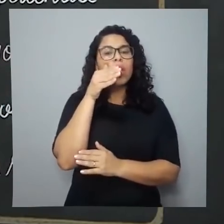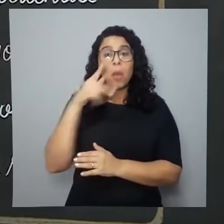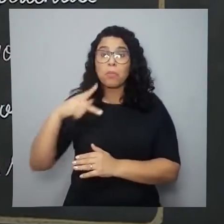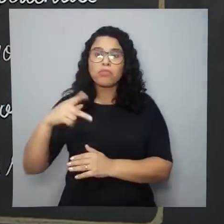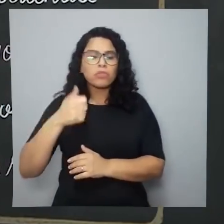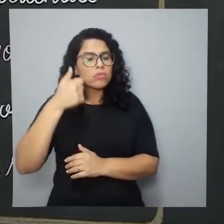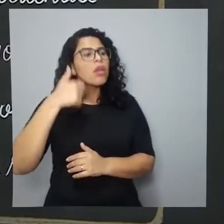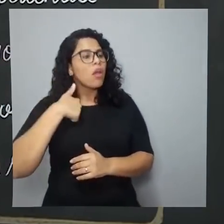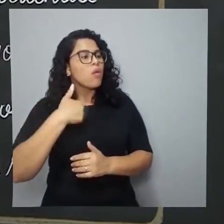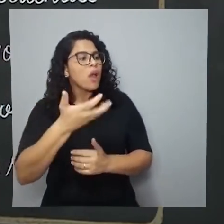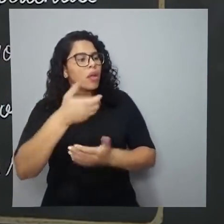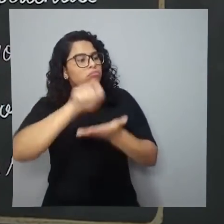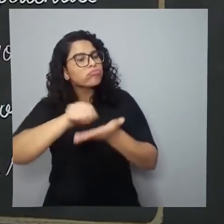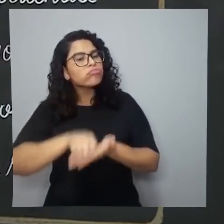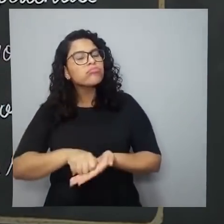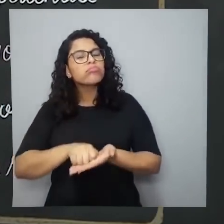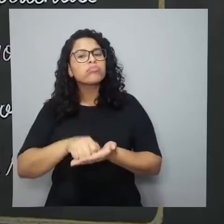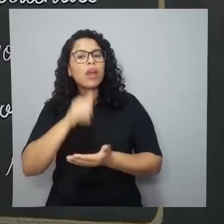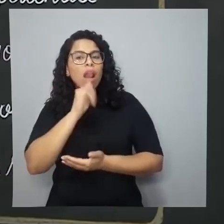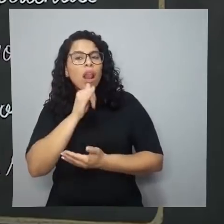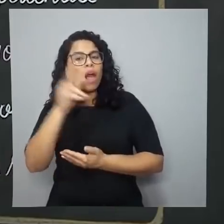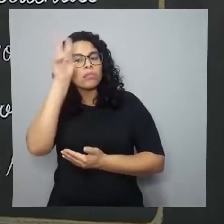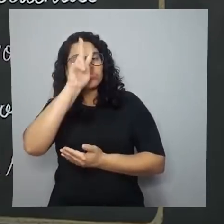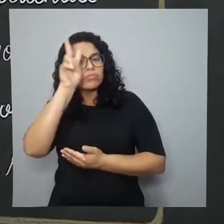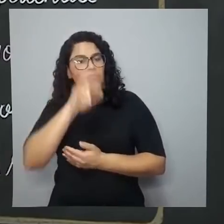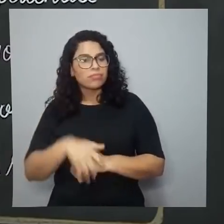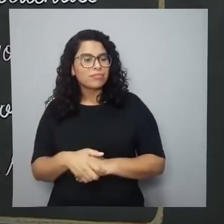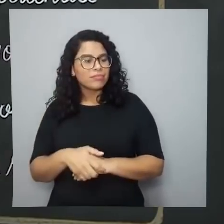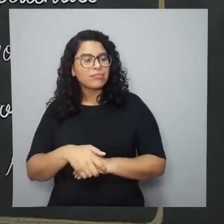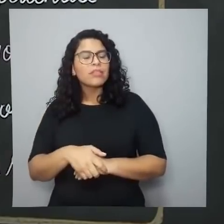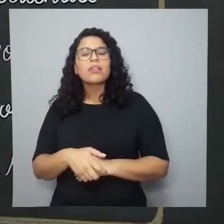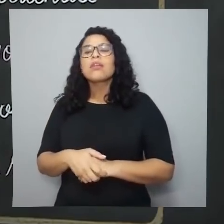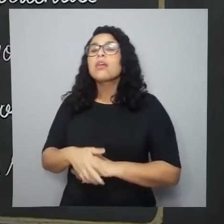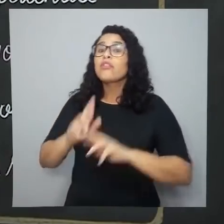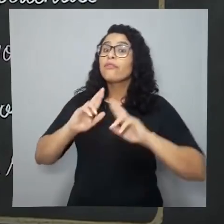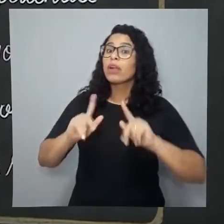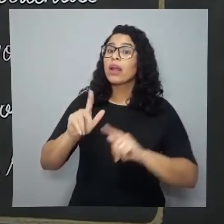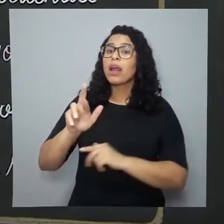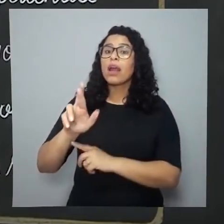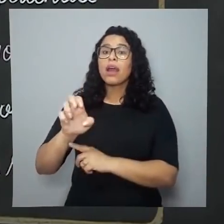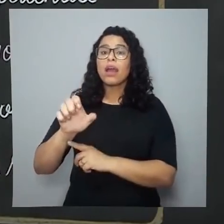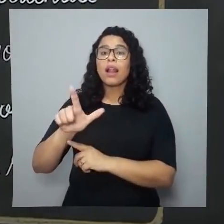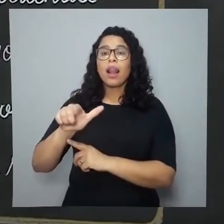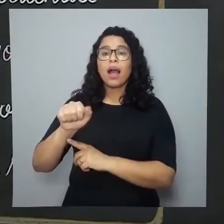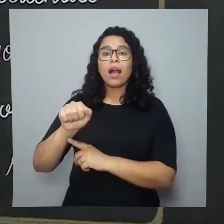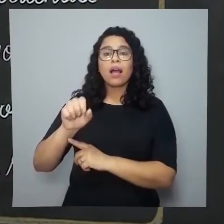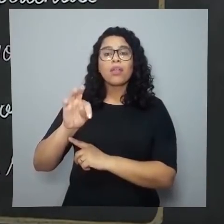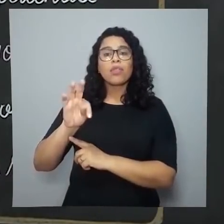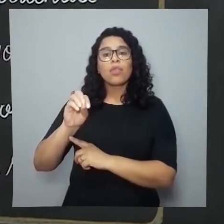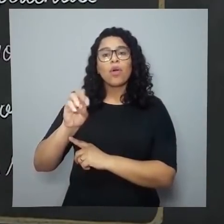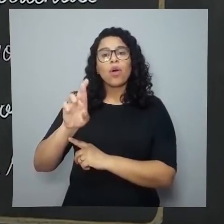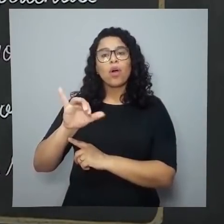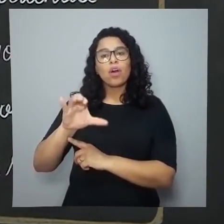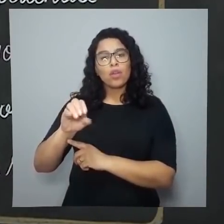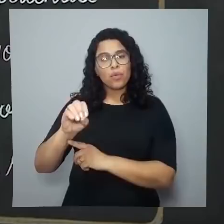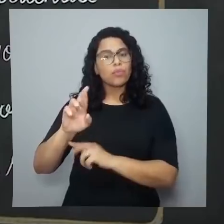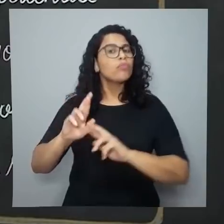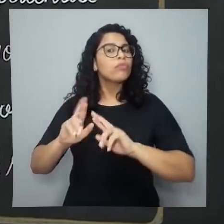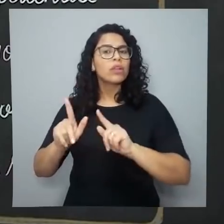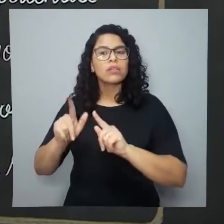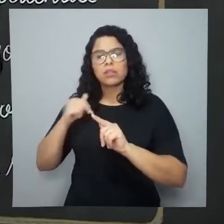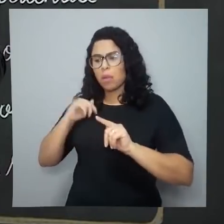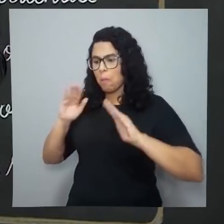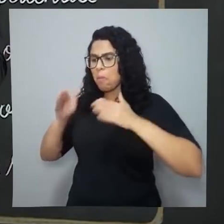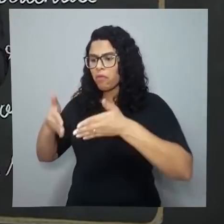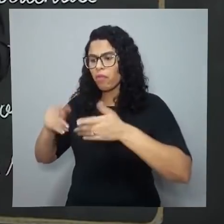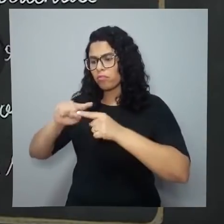quero um relato disso aí. Não confundir muito com um relatório, porque o relatório é um texto muito mais formal, muito mais formalizado, com elementos muito